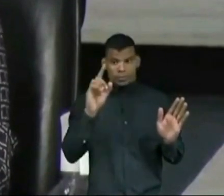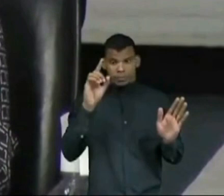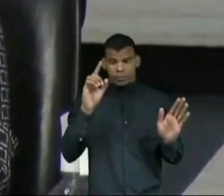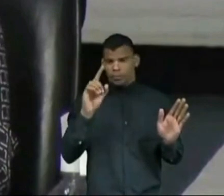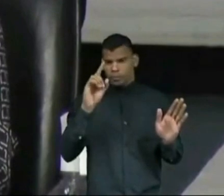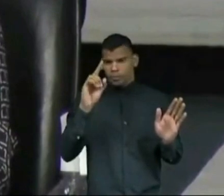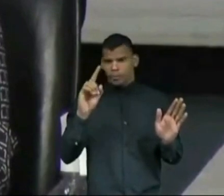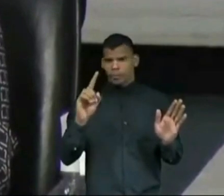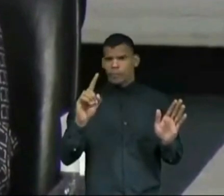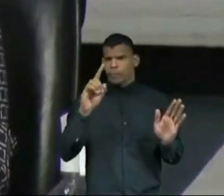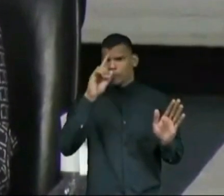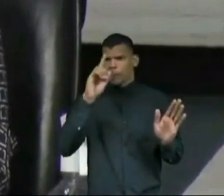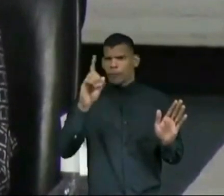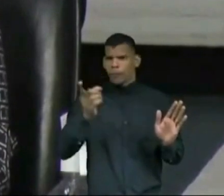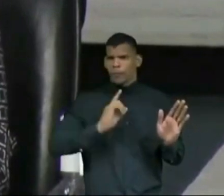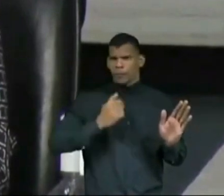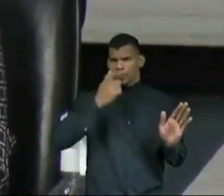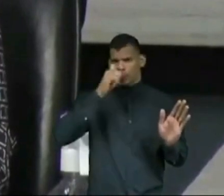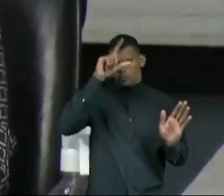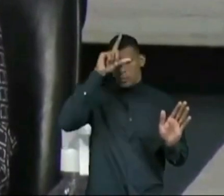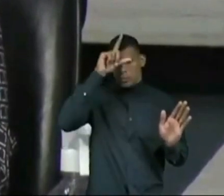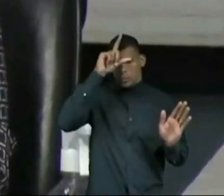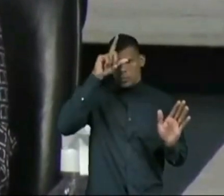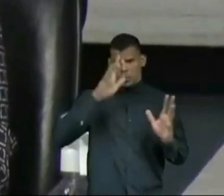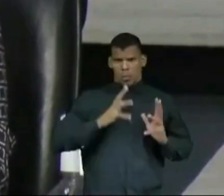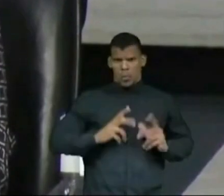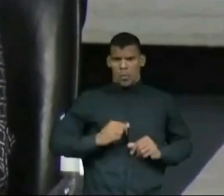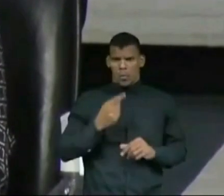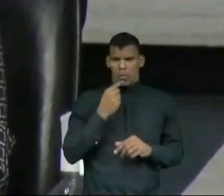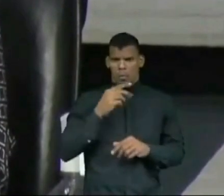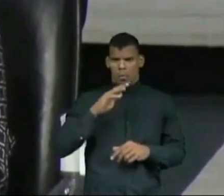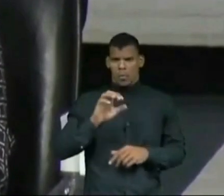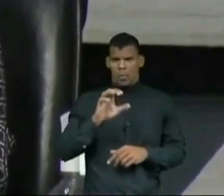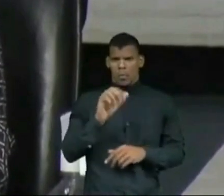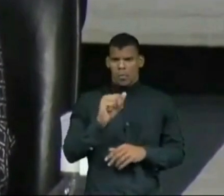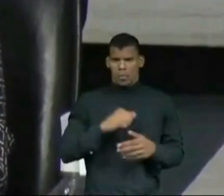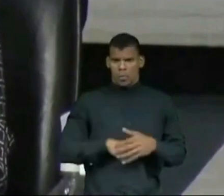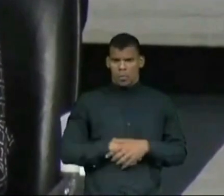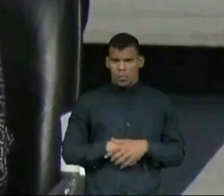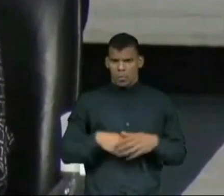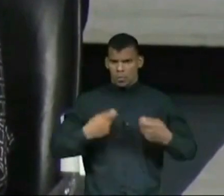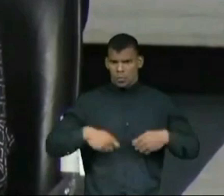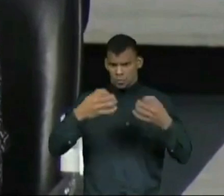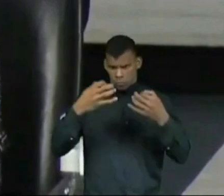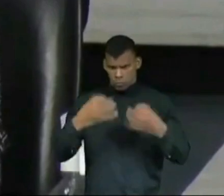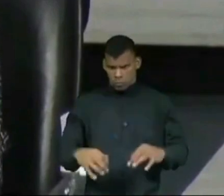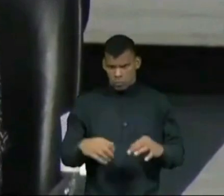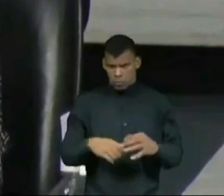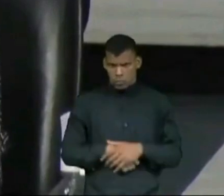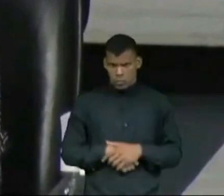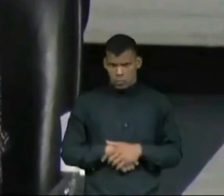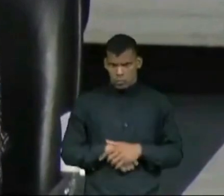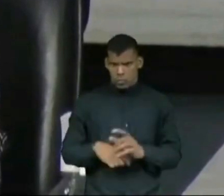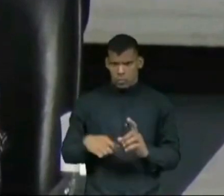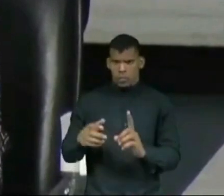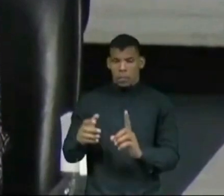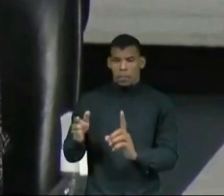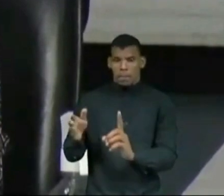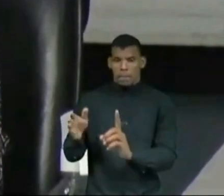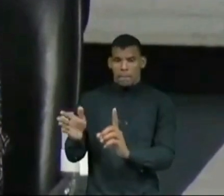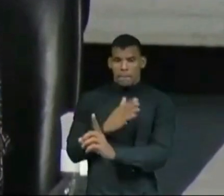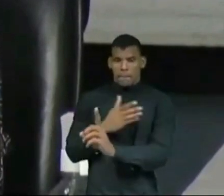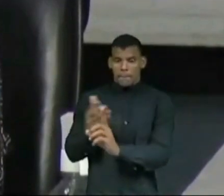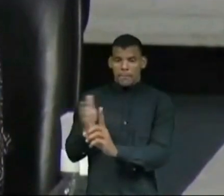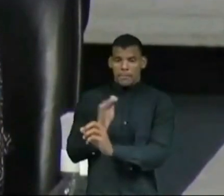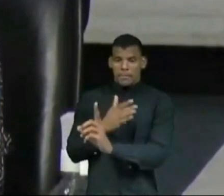uma líder como eu lavar a boca. Precisa que ele tenha certeza que eu não lhe quebre todos os dentes numa pancada só.